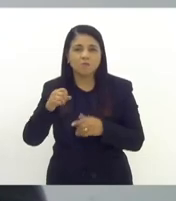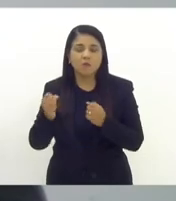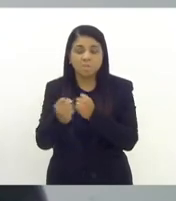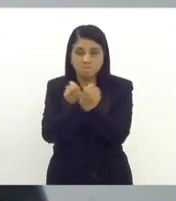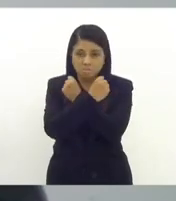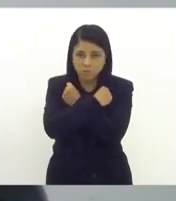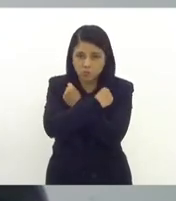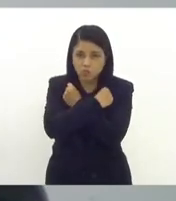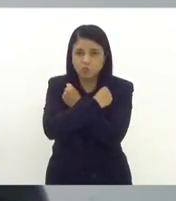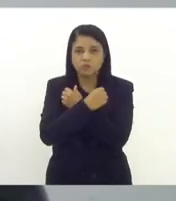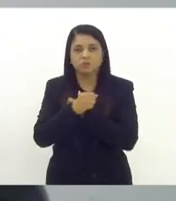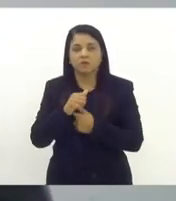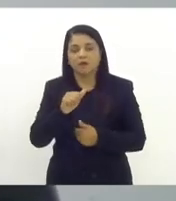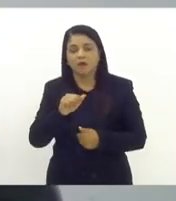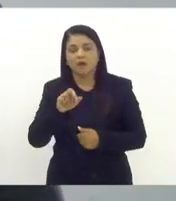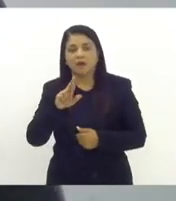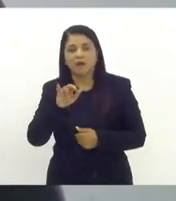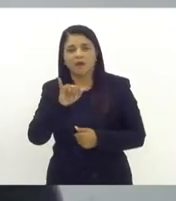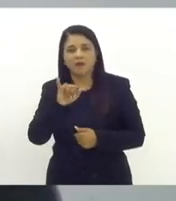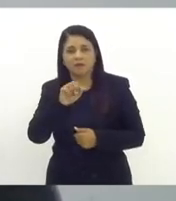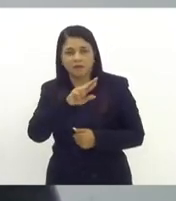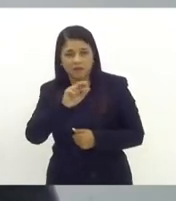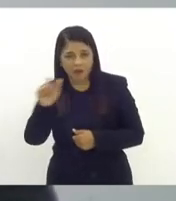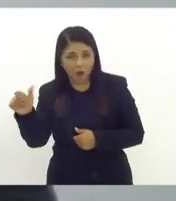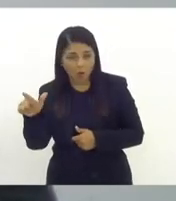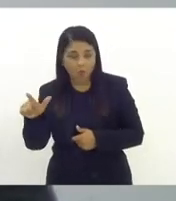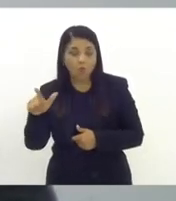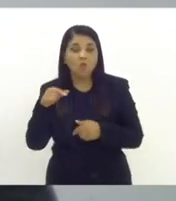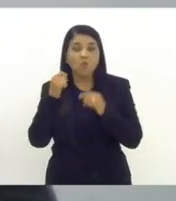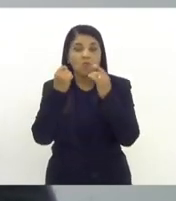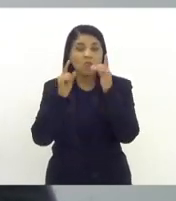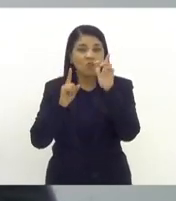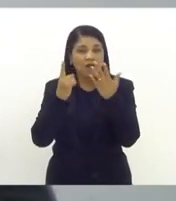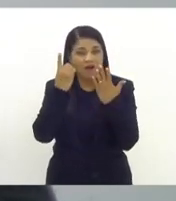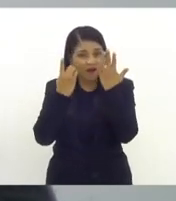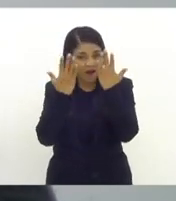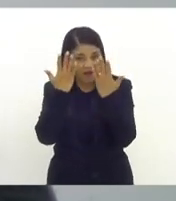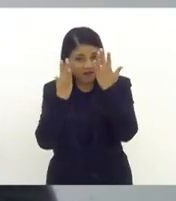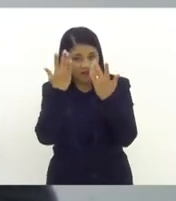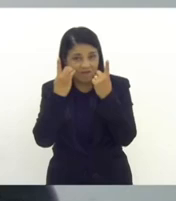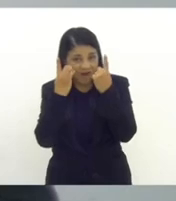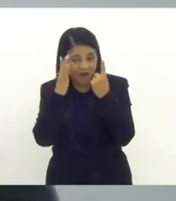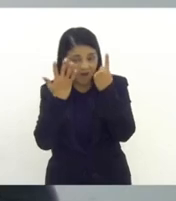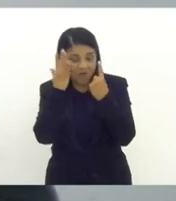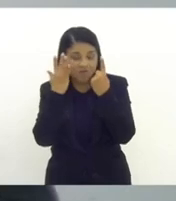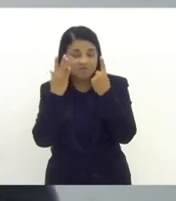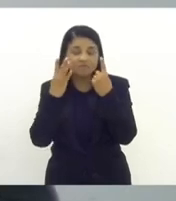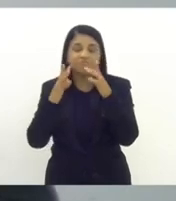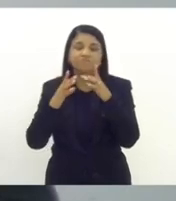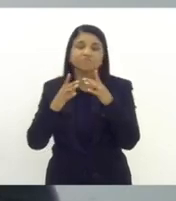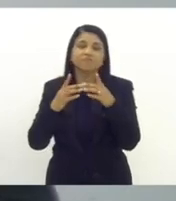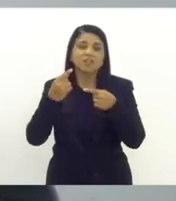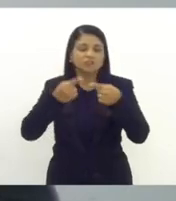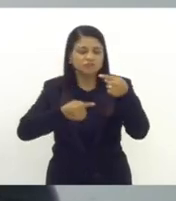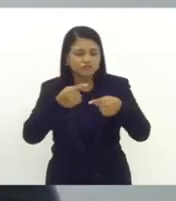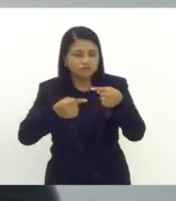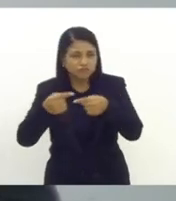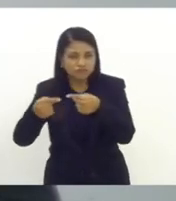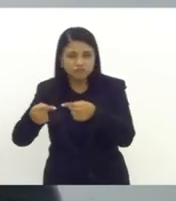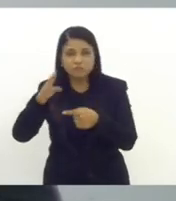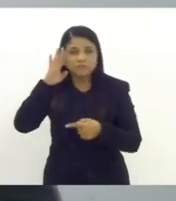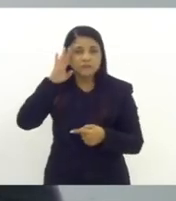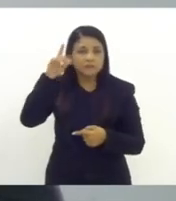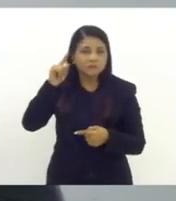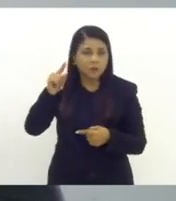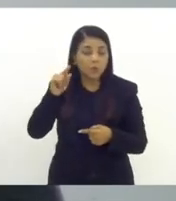carnaval ele precisa essa é uma discussão principal fundamental da nossa frente que é se tornar